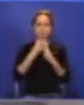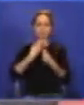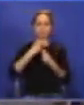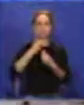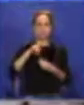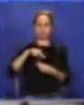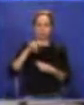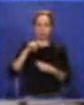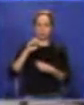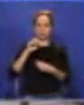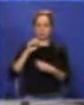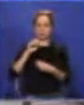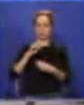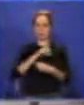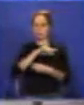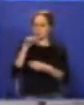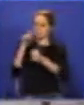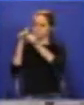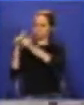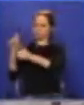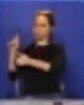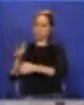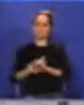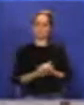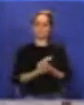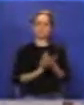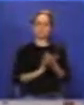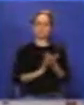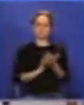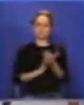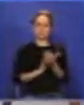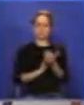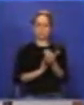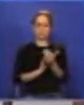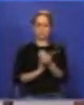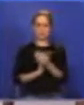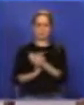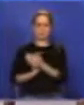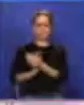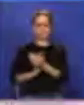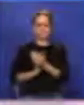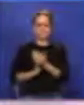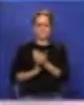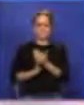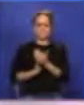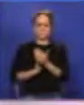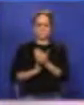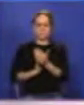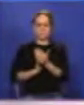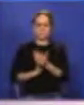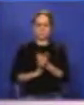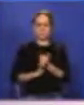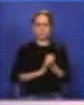Nuno Montezuma, que está aqui deste lado. Olá, doutor. Olá. Como está? Deixe-me passar